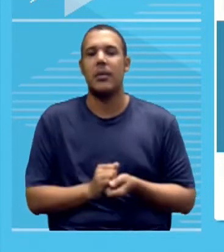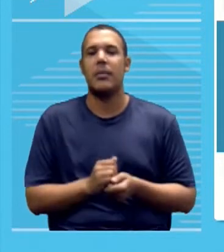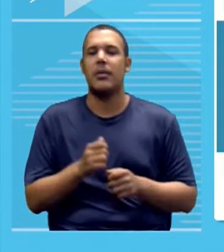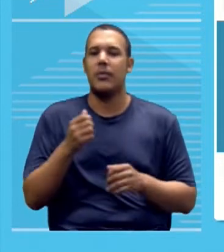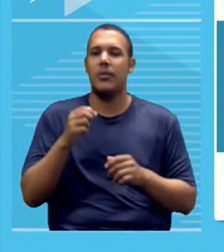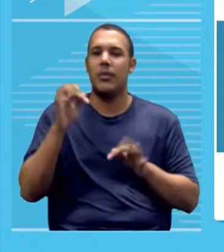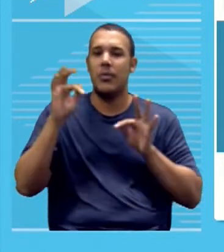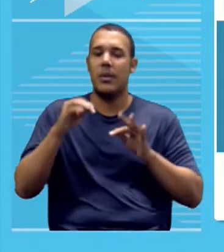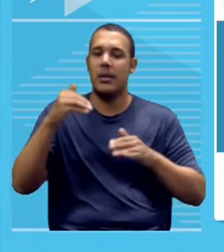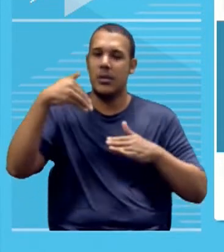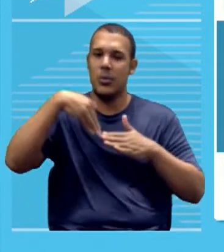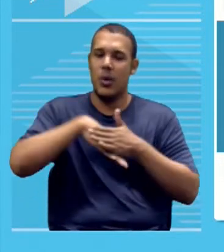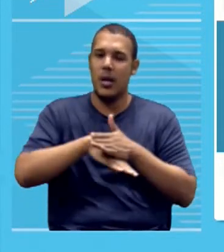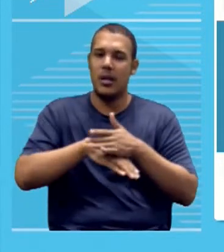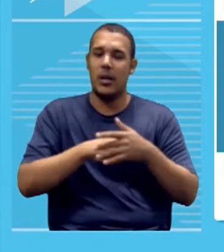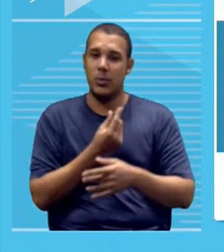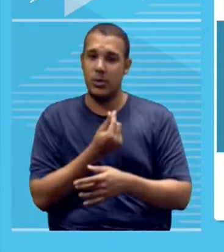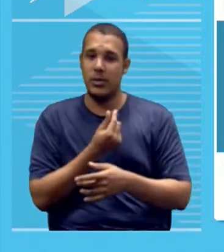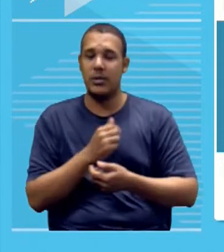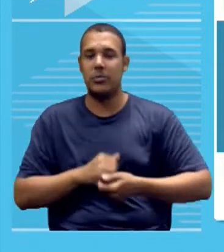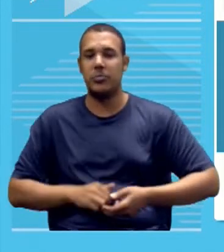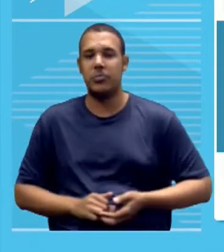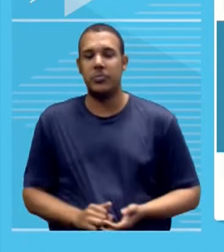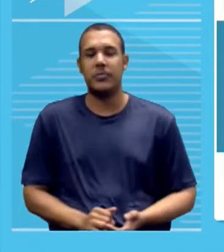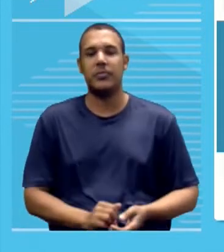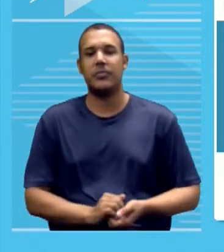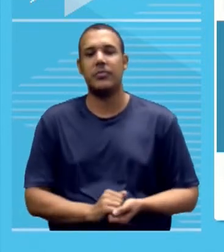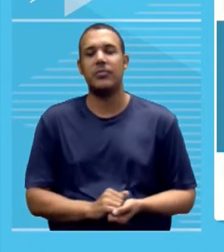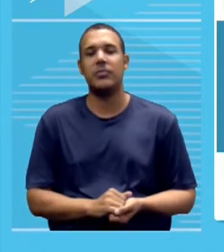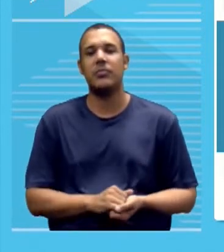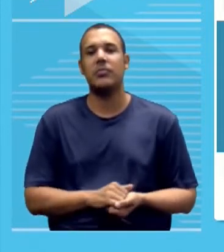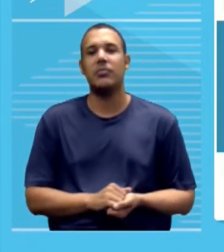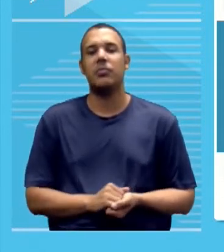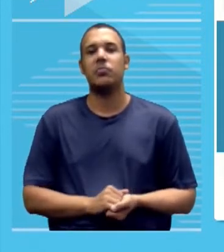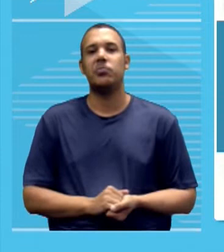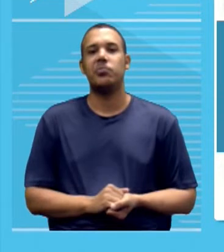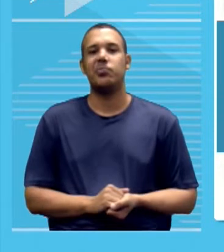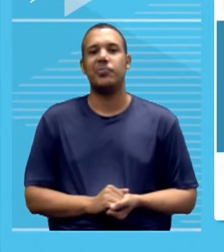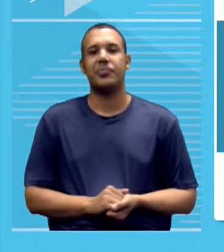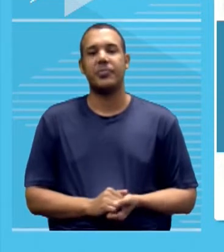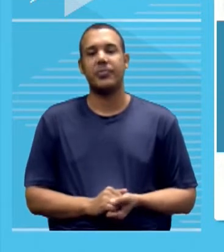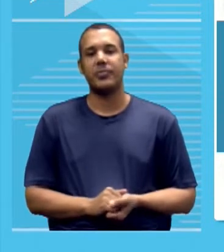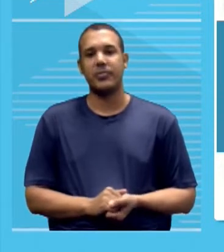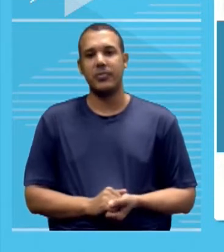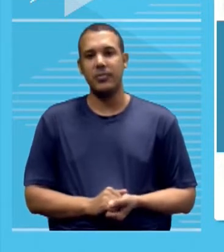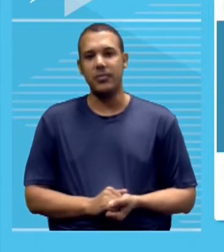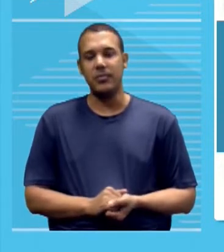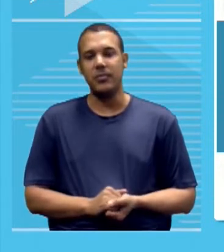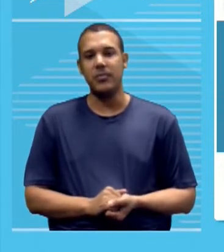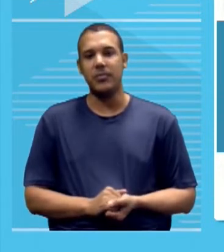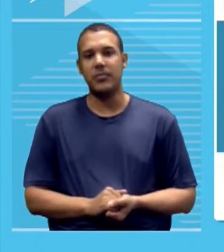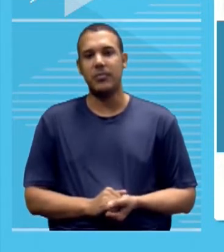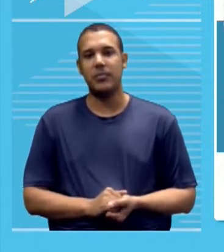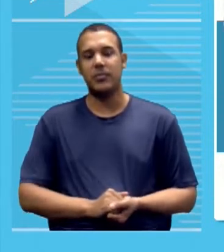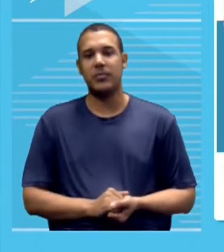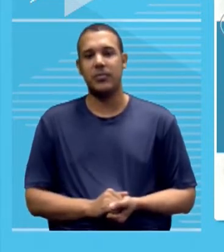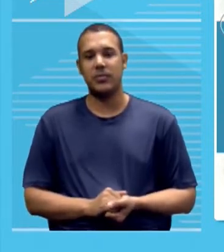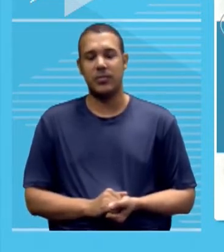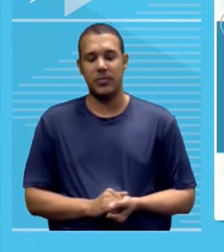graninha no final do mês. Bacana? Então, vamos em diante que a gente tem muita coisa para conversar.